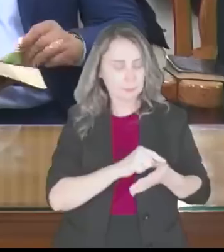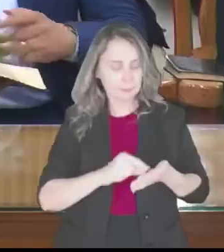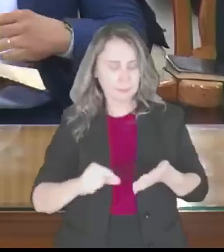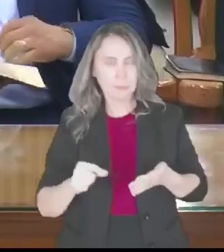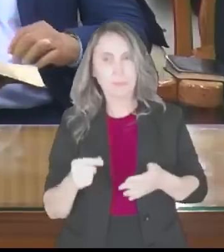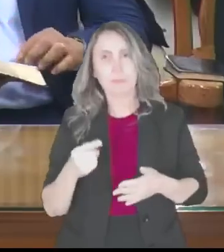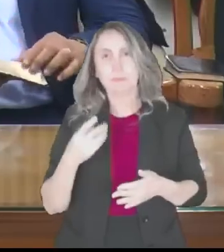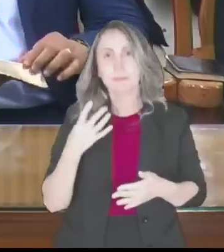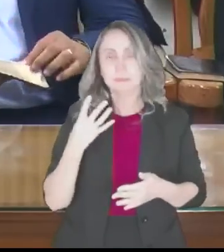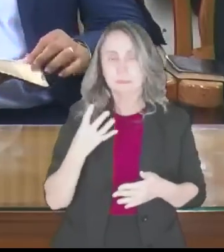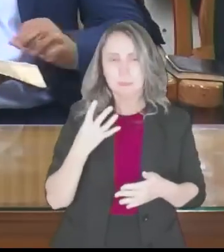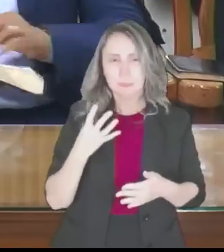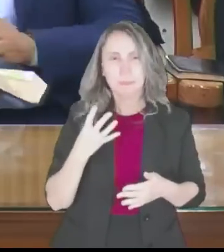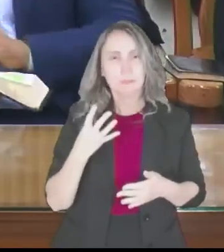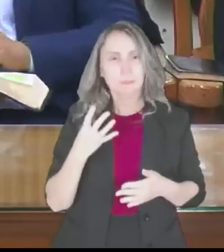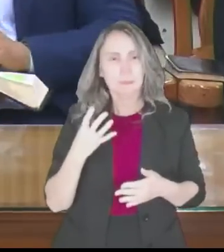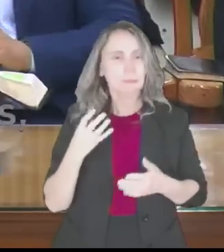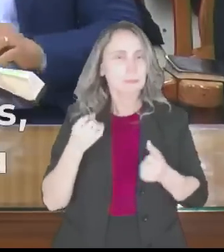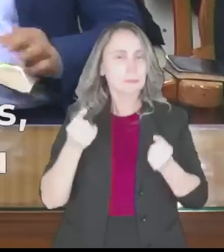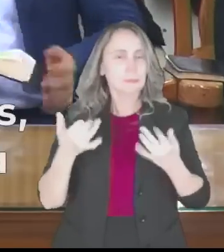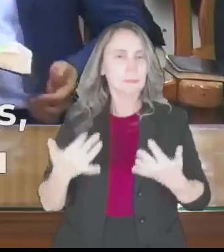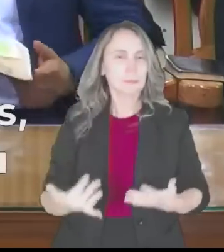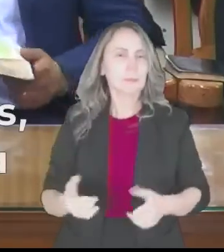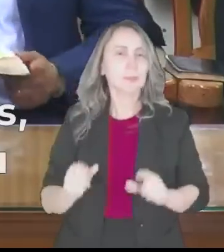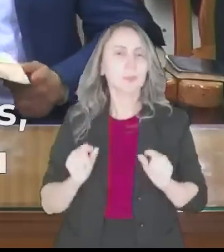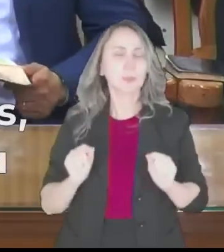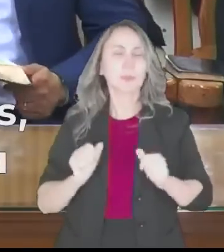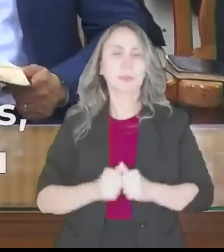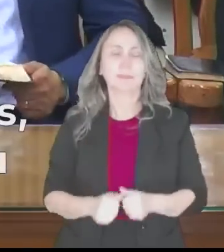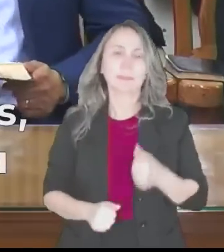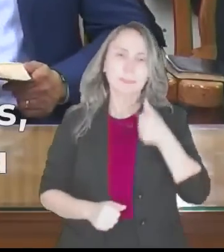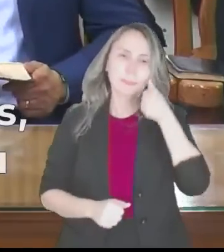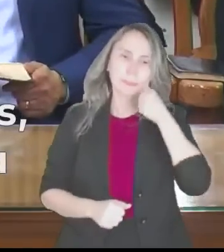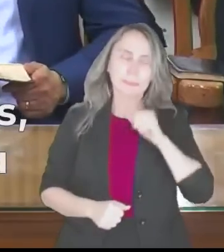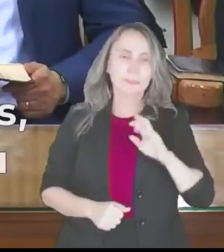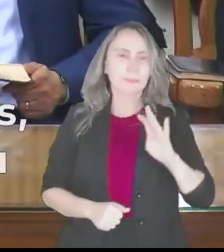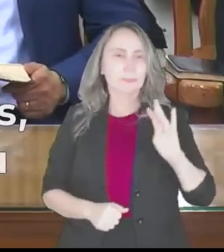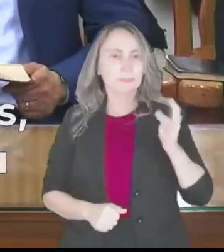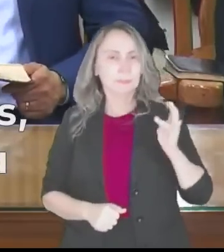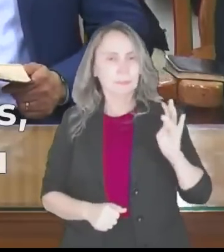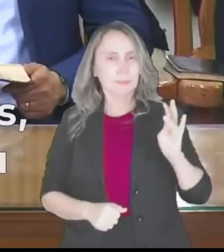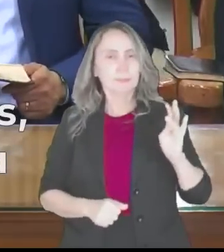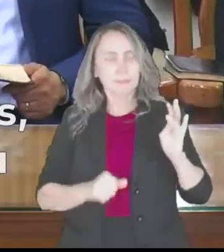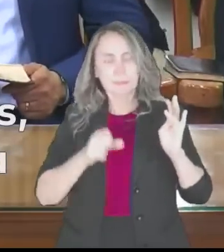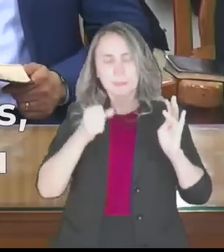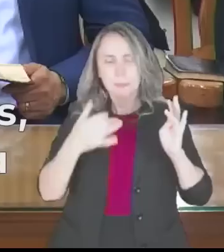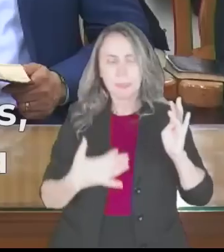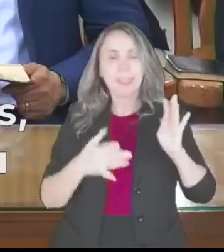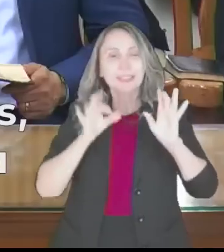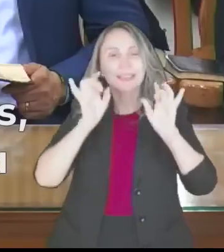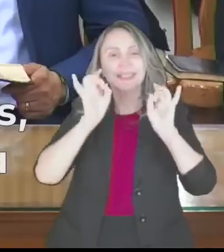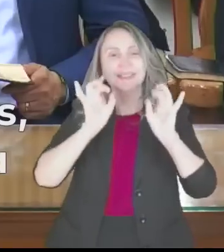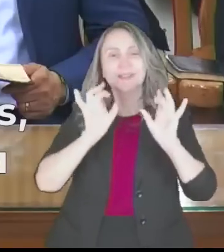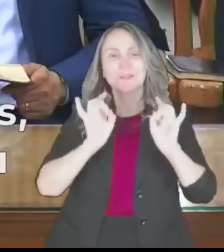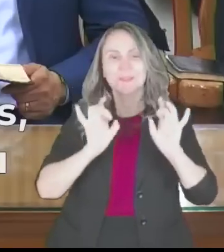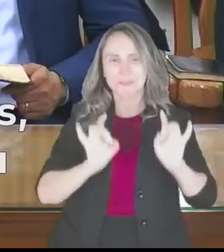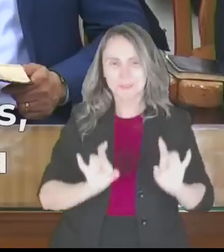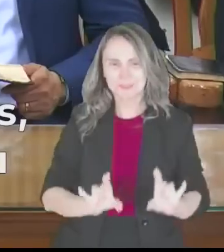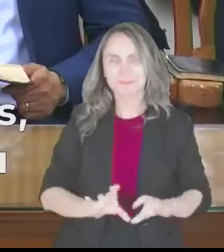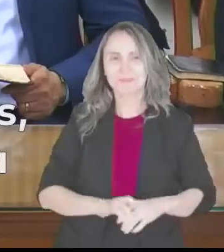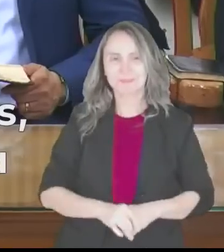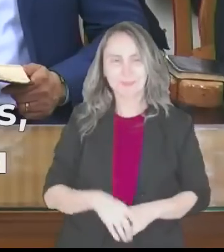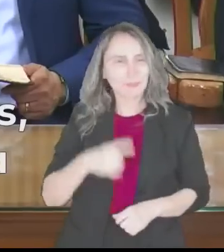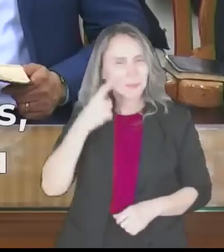pouquinho, ela fala de algo especial, a noiva fala de algo especial. 3 e 4 de Cantares.